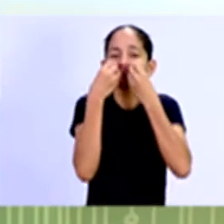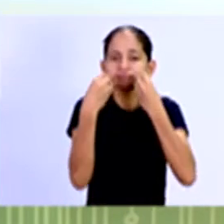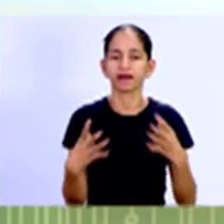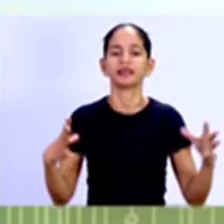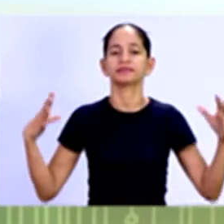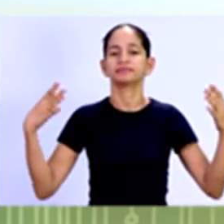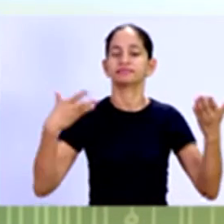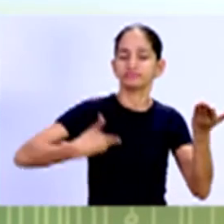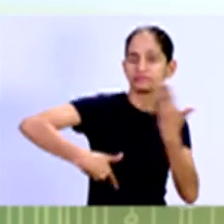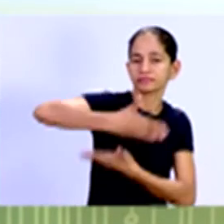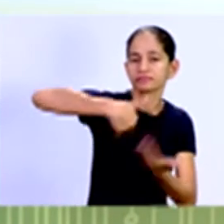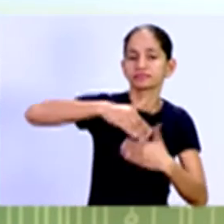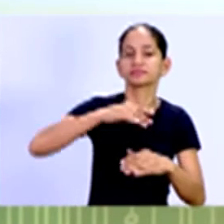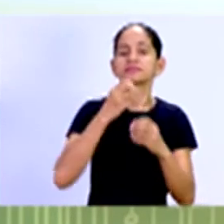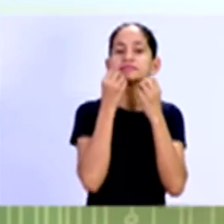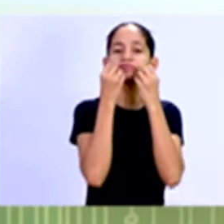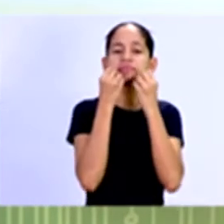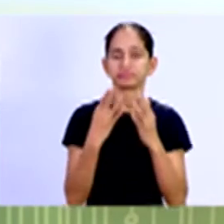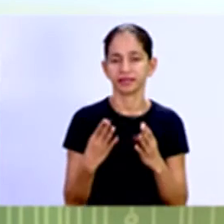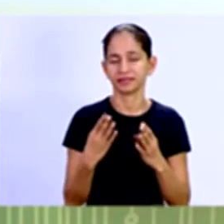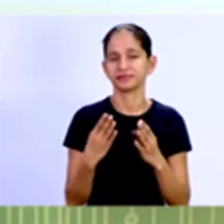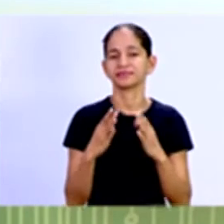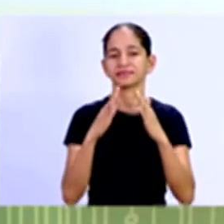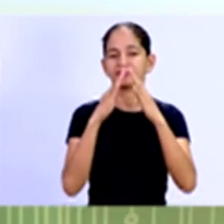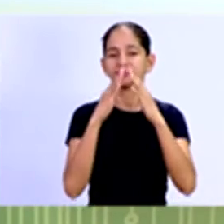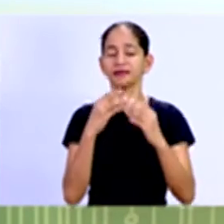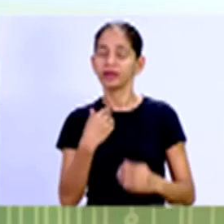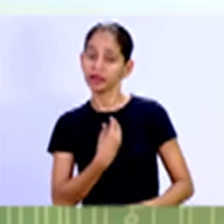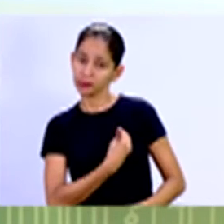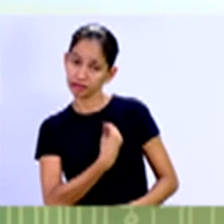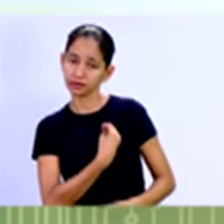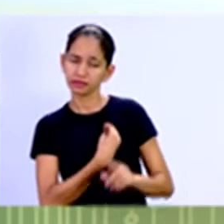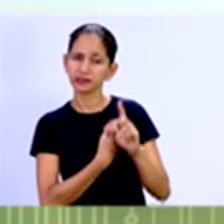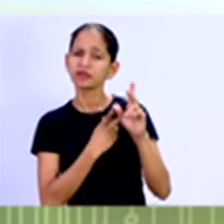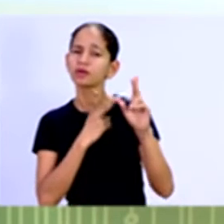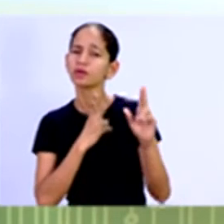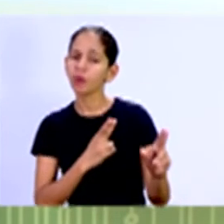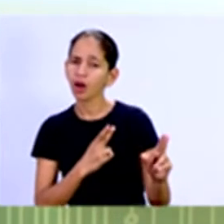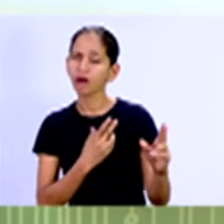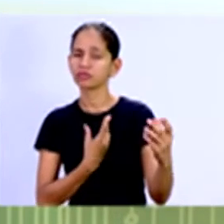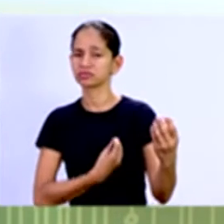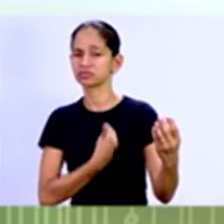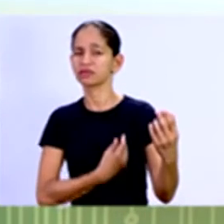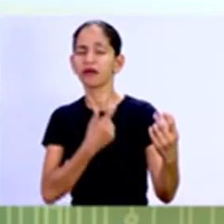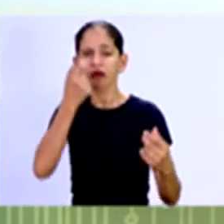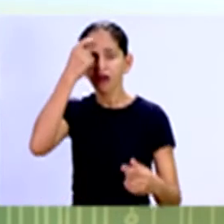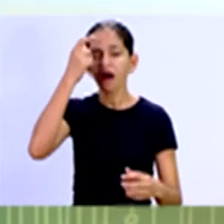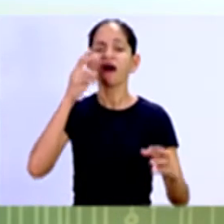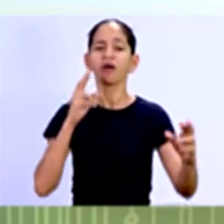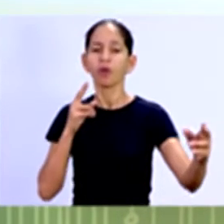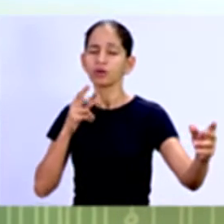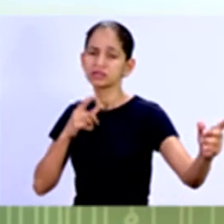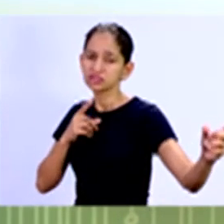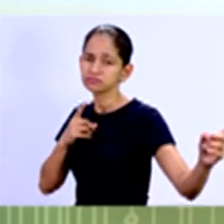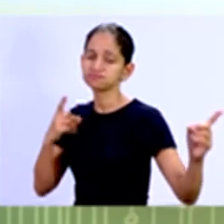nós desenvolvemos essa capacidade de nos colocar no lugar do outro, né? De pensar o outro a partir dele mesmo, a partir